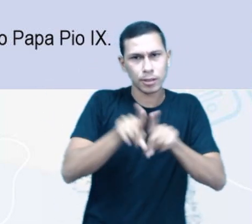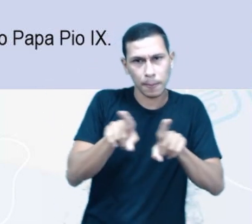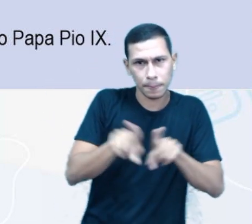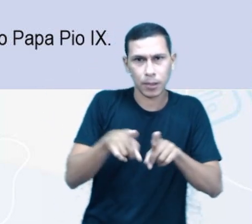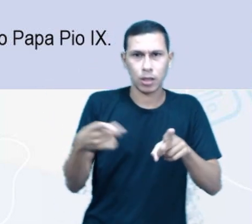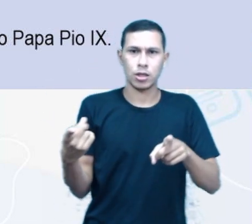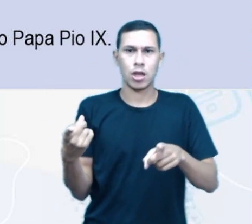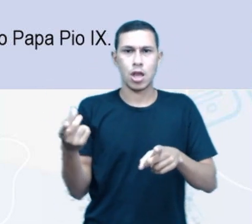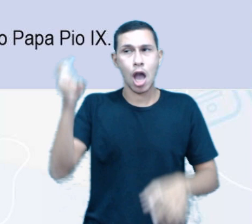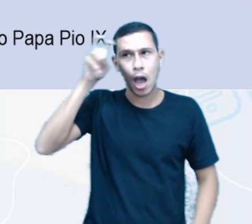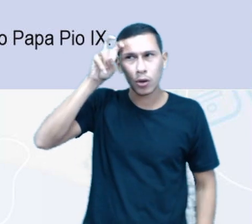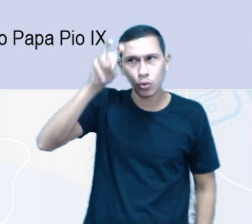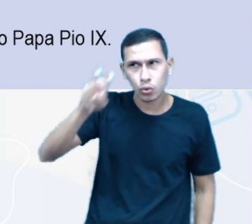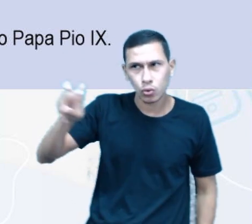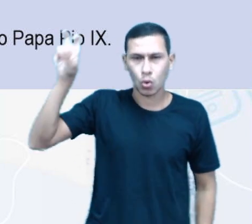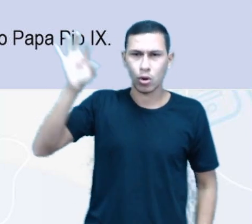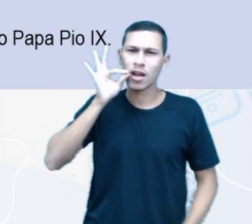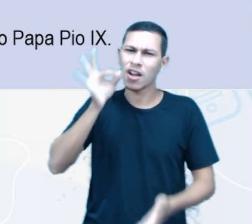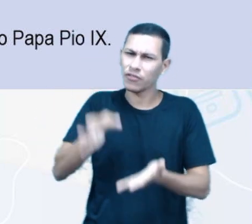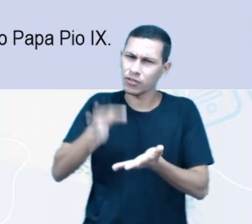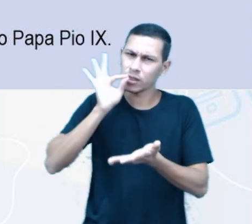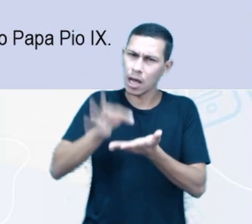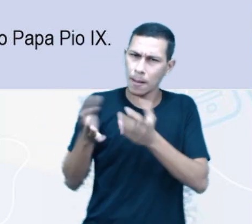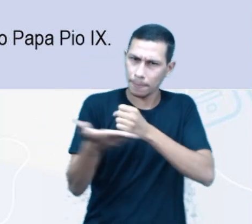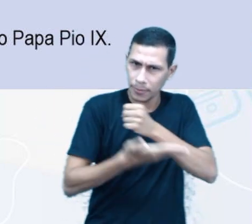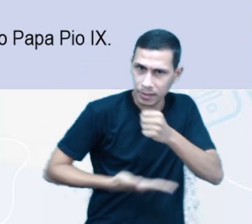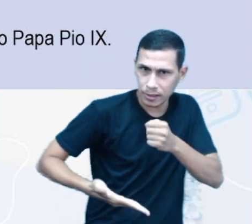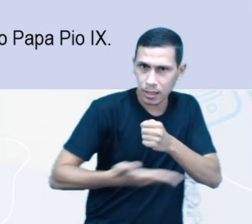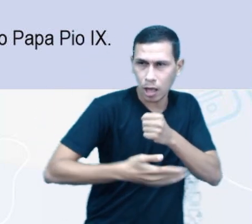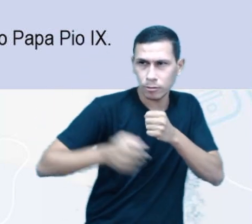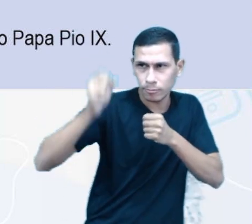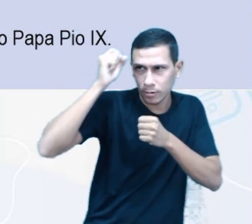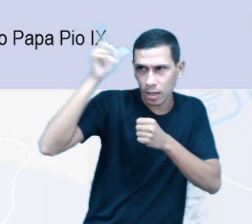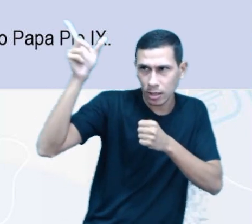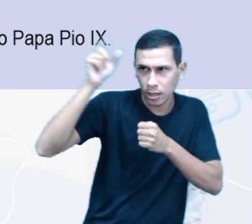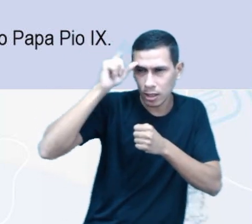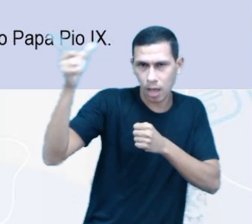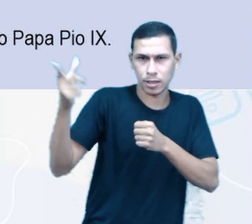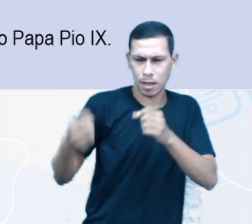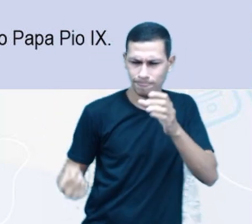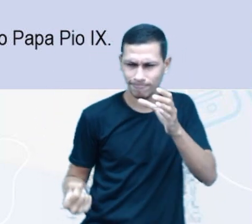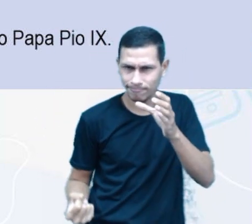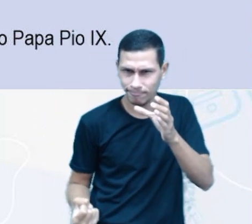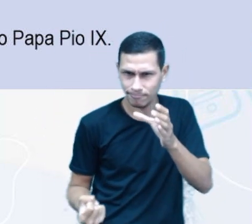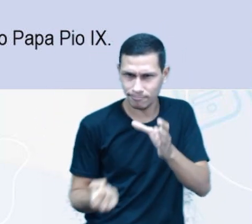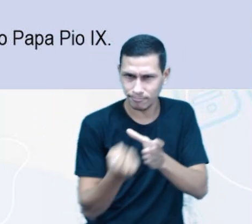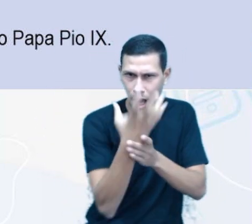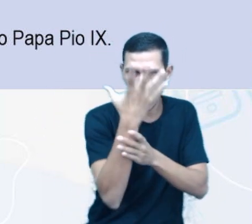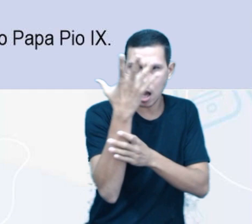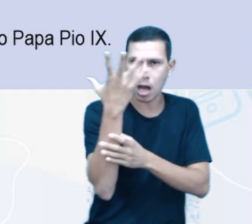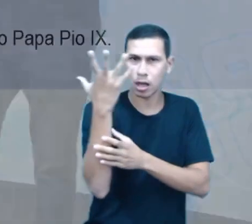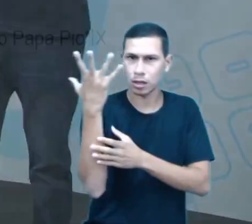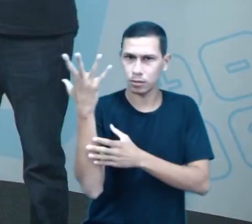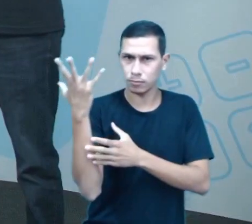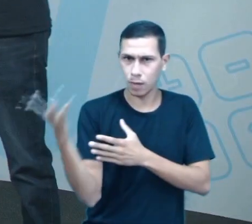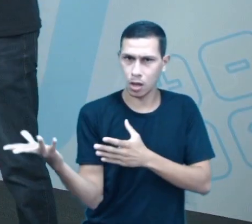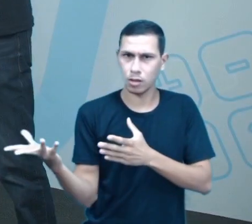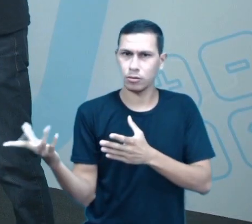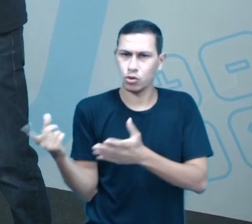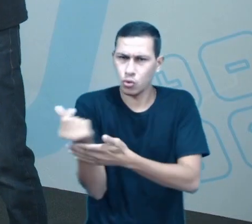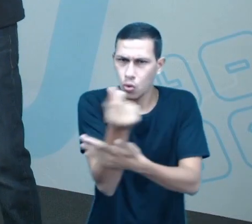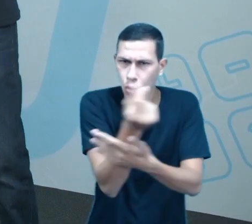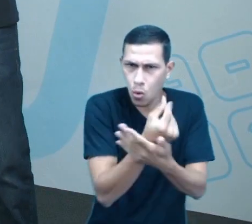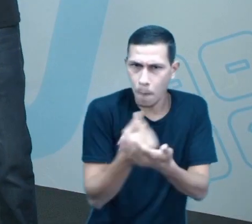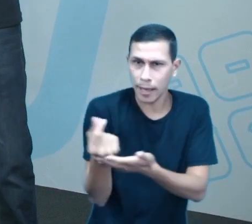monocultura cafeeira estava baseada na ideia da plantation, certo? Que alimentava o comércio